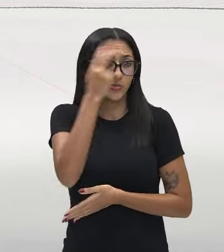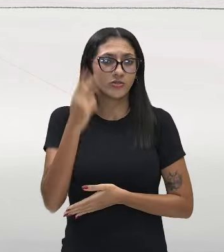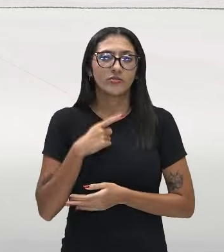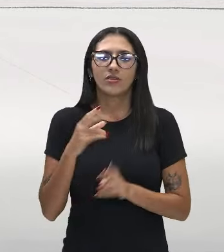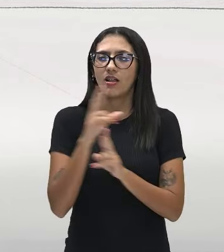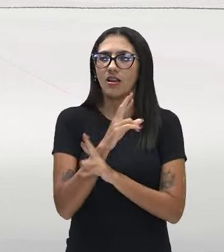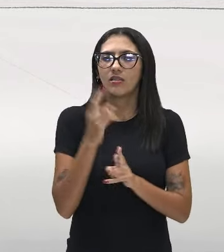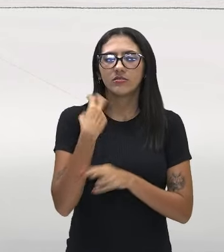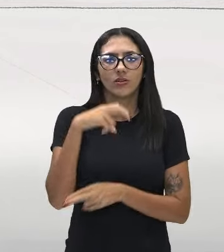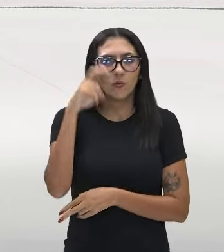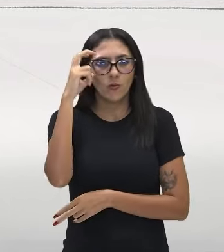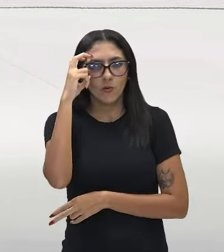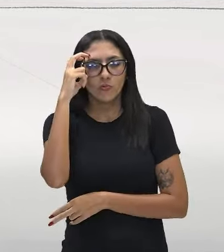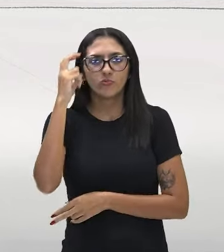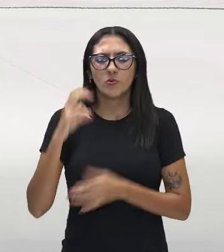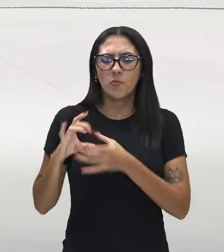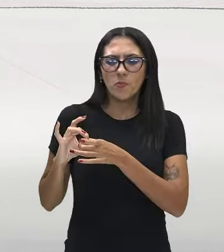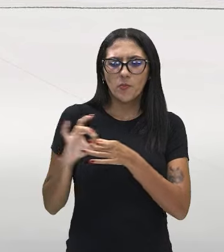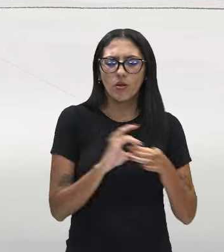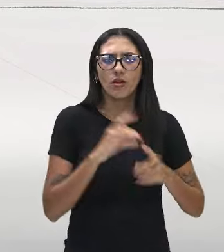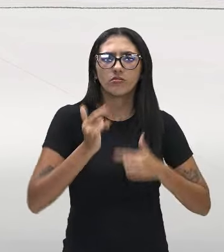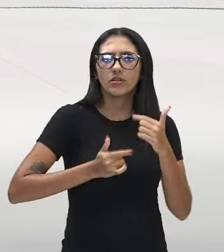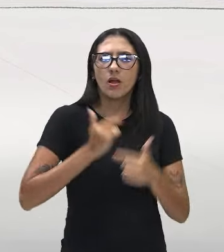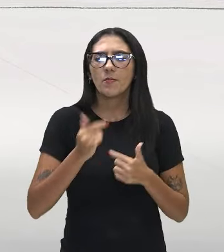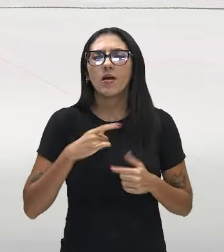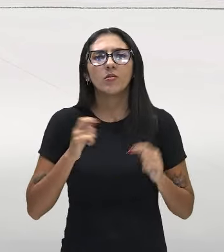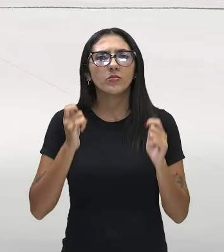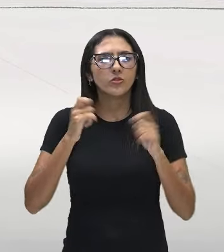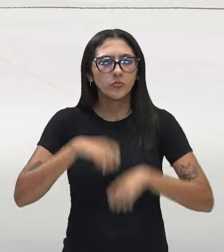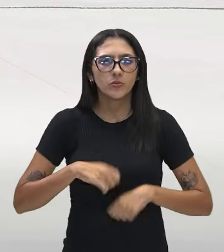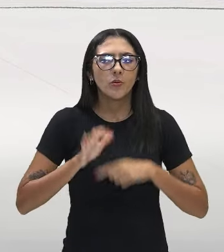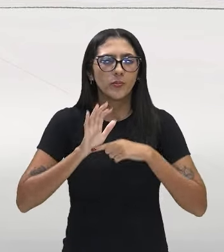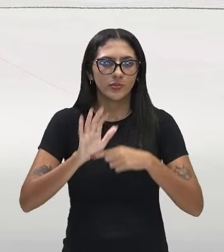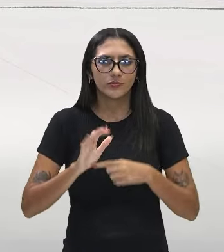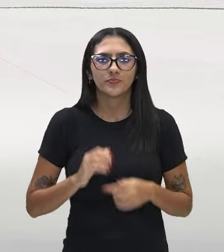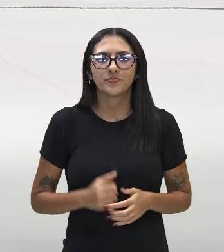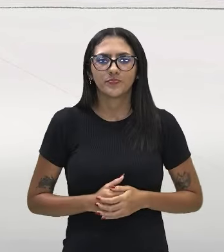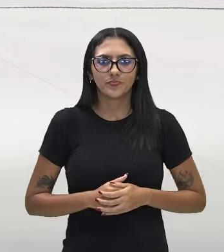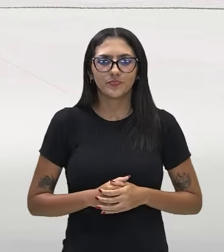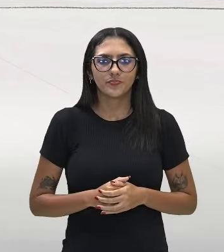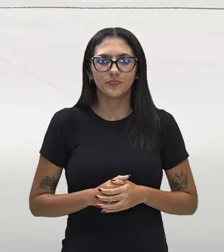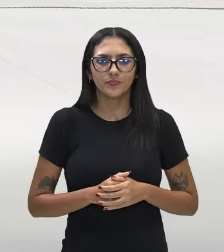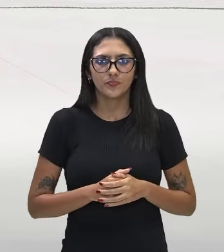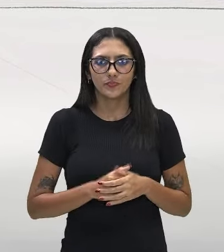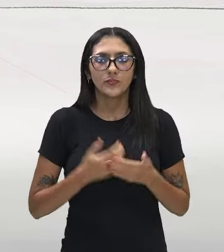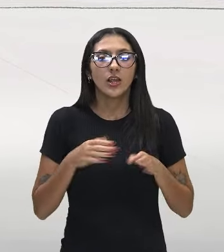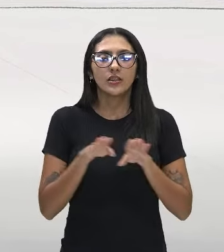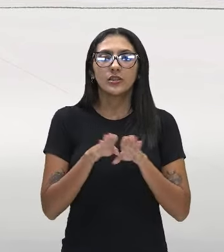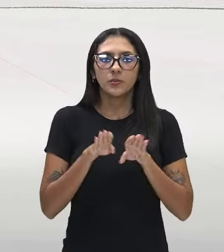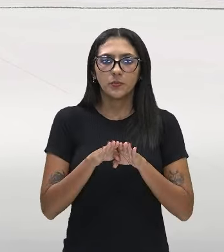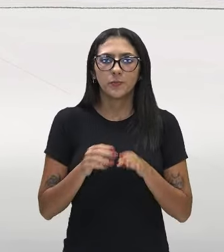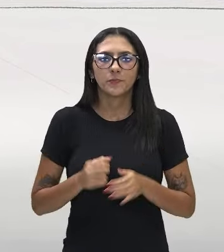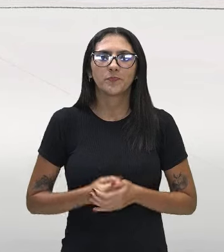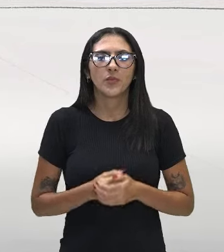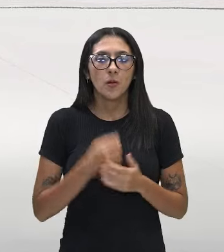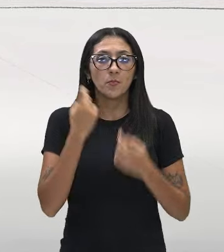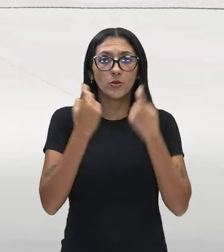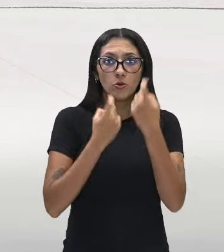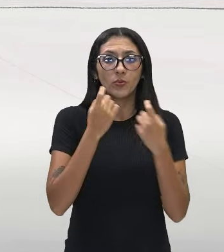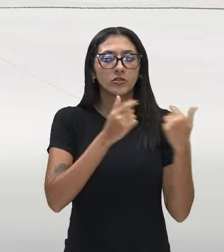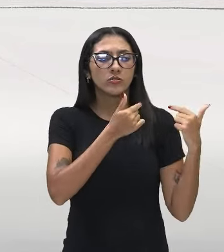Marcos? Trabalhando junto para isso acontecer. Então, no empreendedorismo tradicional, a gente tem uma preocupação de